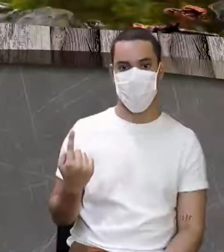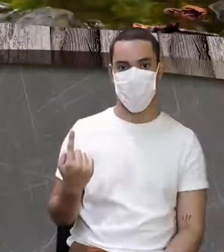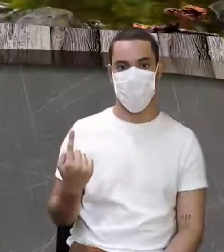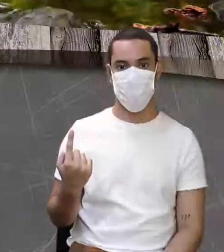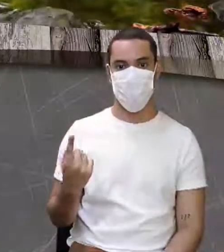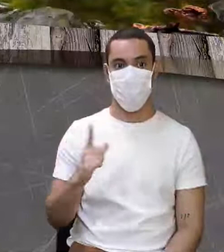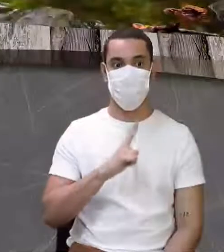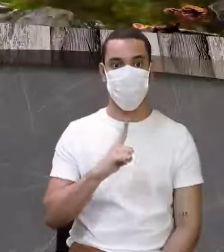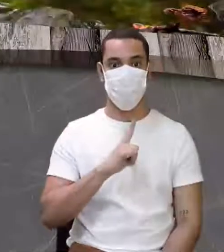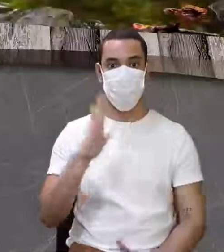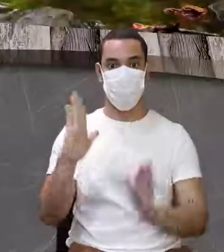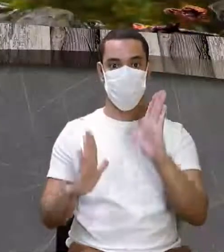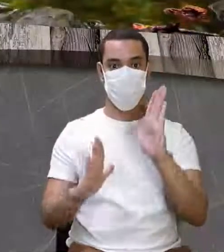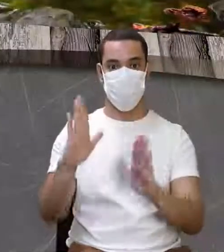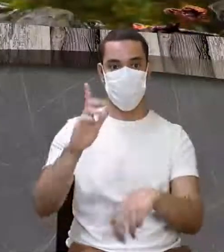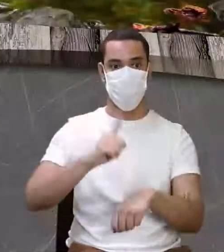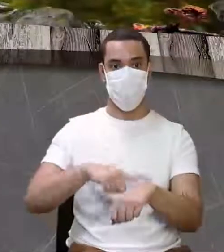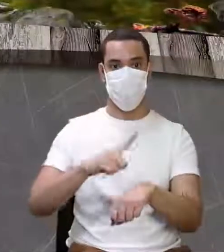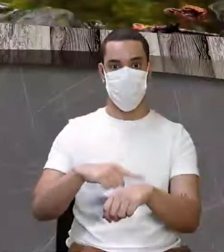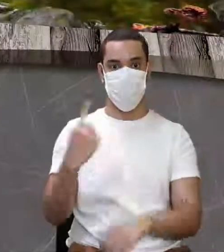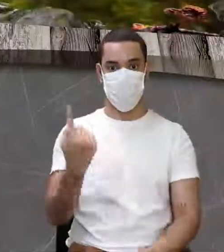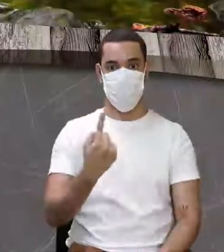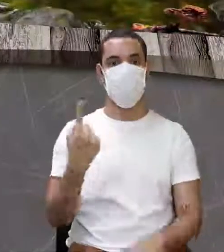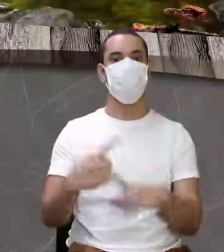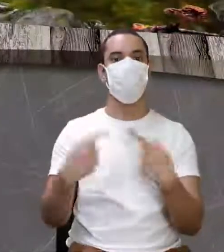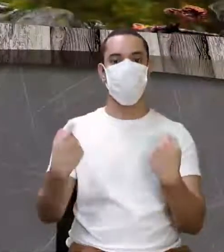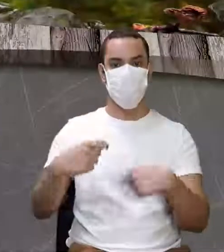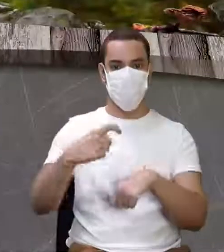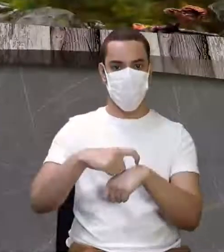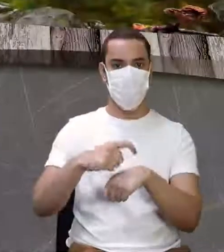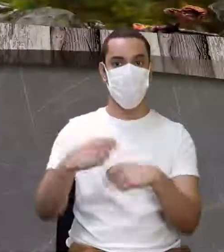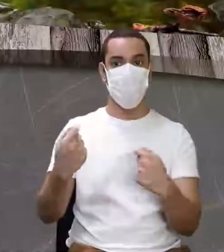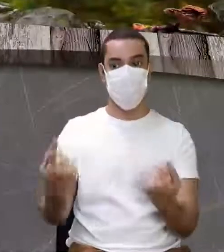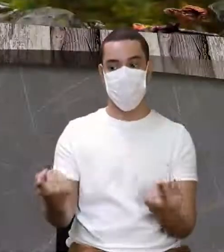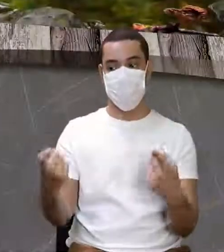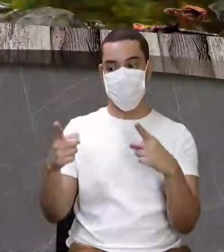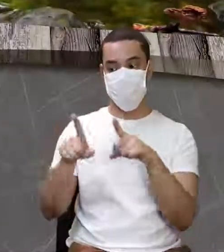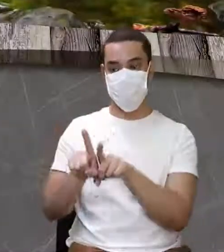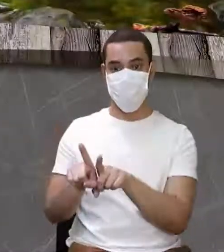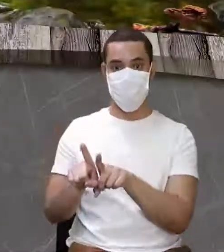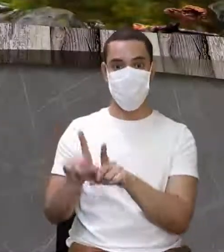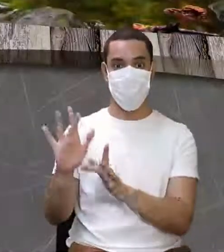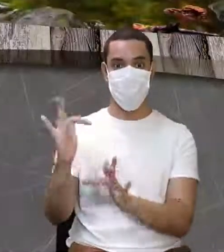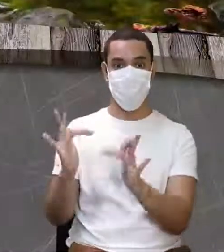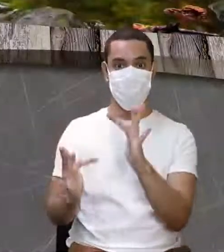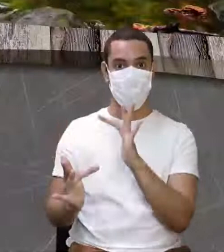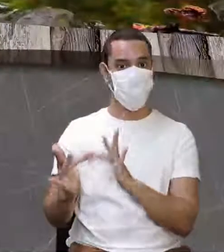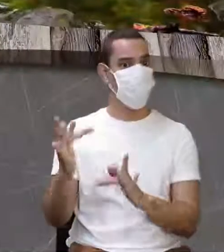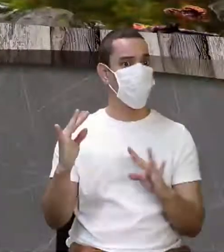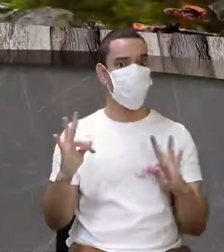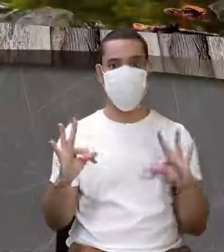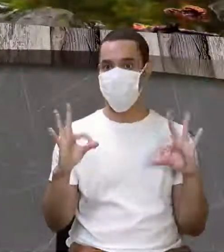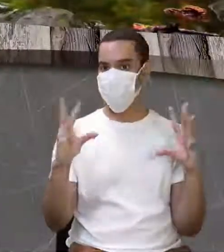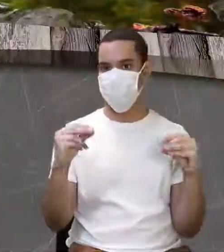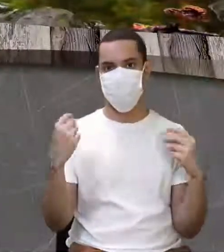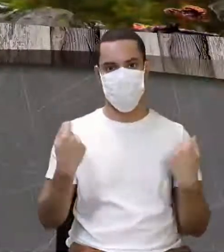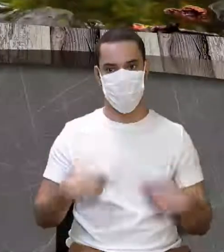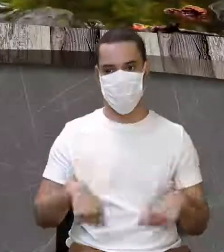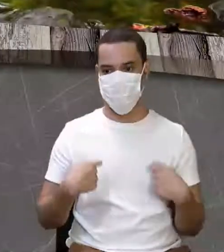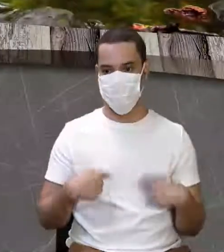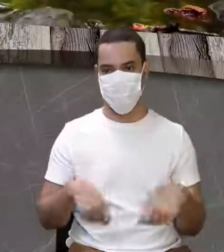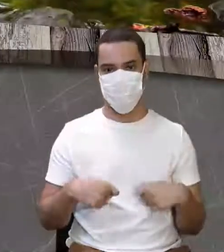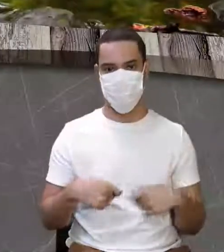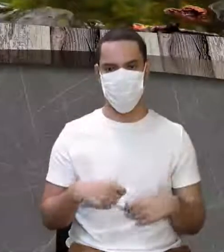passam um período do tempo sozinho. Mas chega um momento que elas precisam de um parceiro. Todo mundo precisa, tá